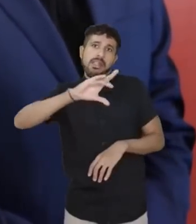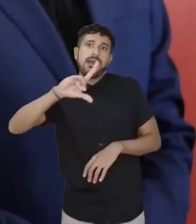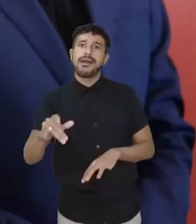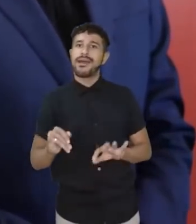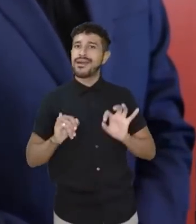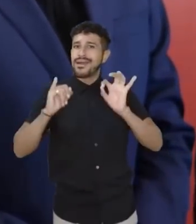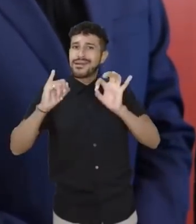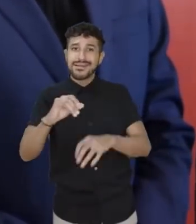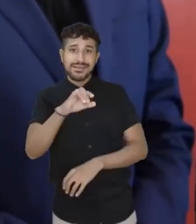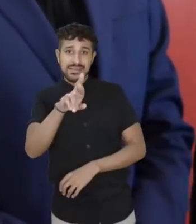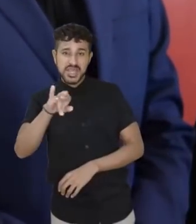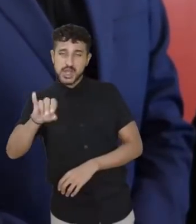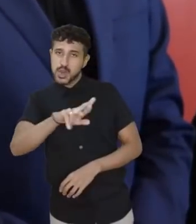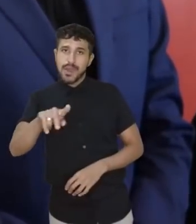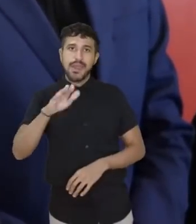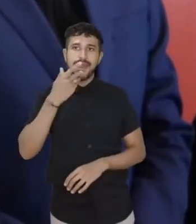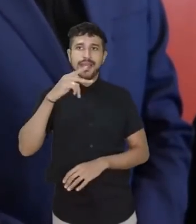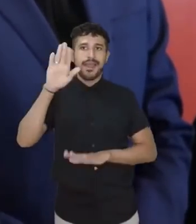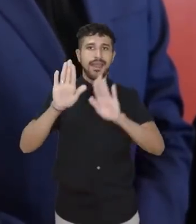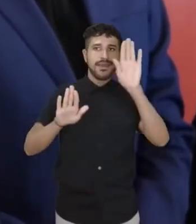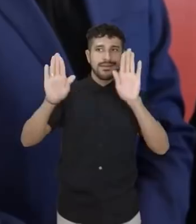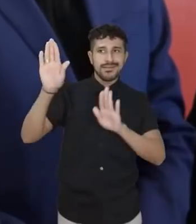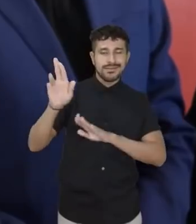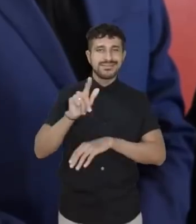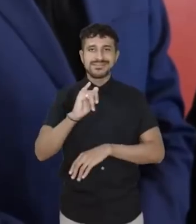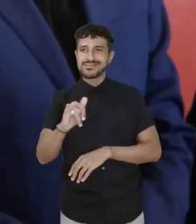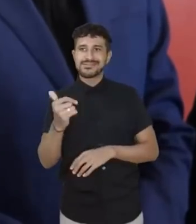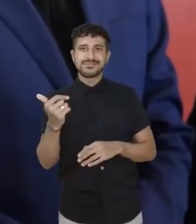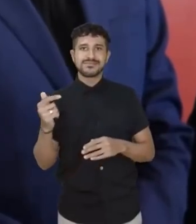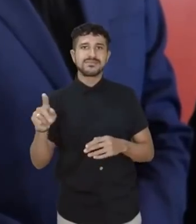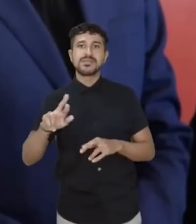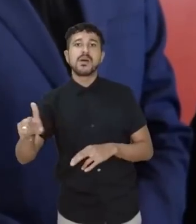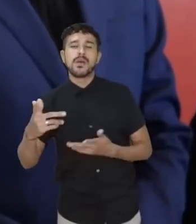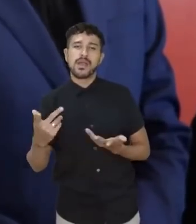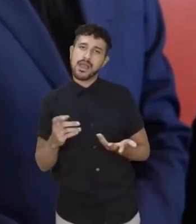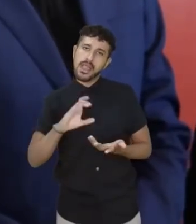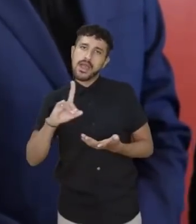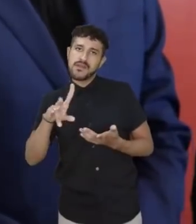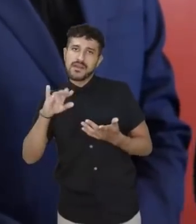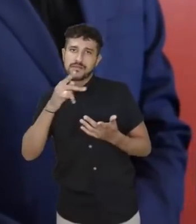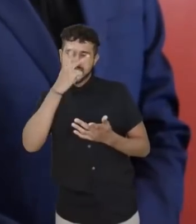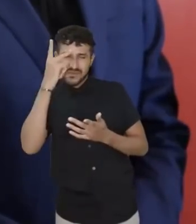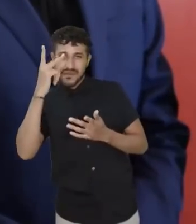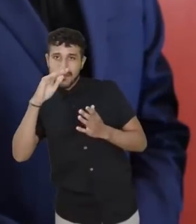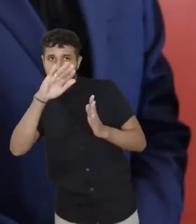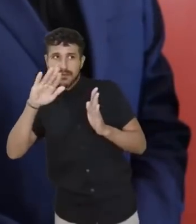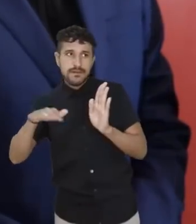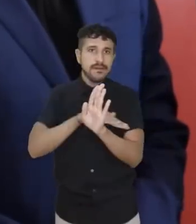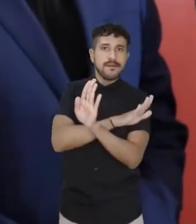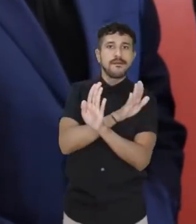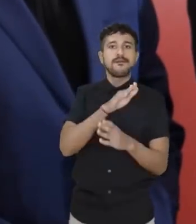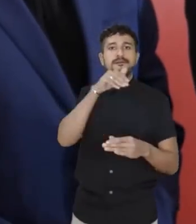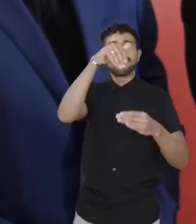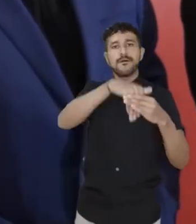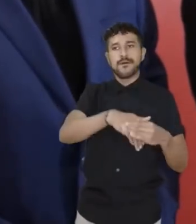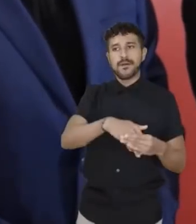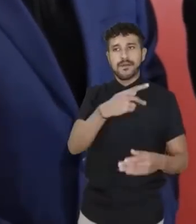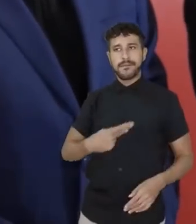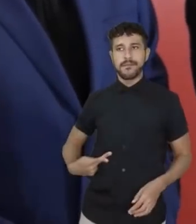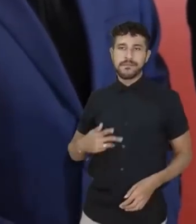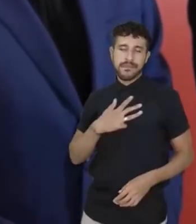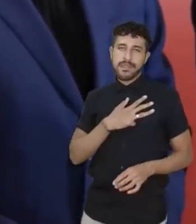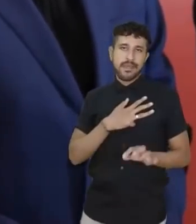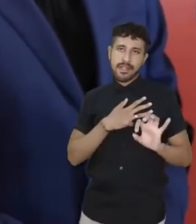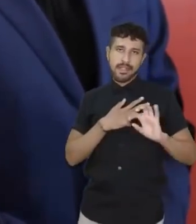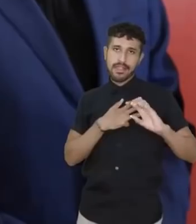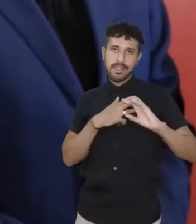fosse candidato, se não for candidato, vai ter uma migração de uma parte desses votos, que eu acho que é para a candidatura do Lula, não tenho dúvidas disso,